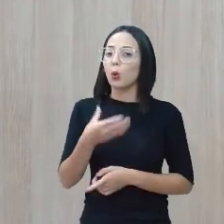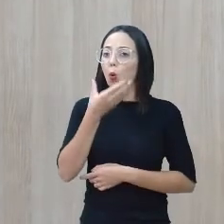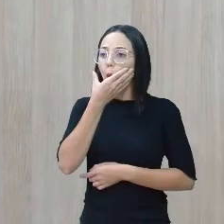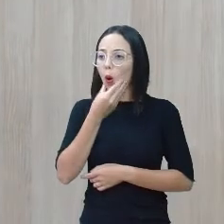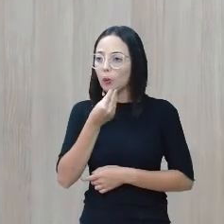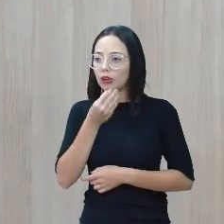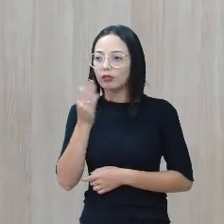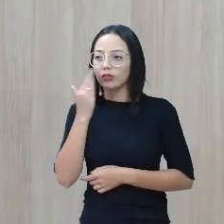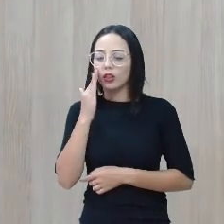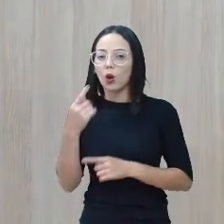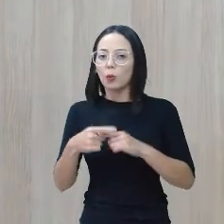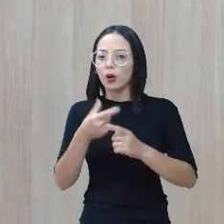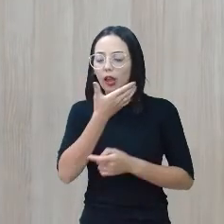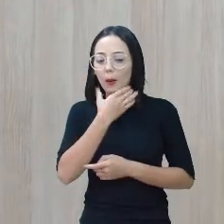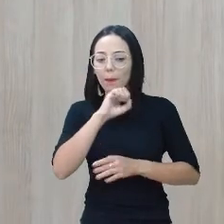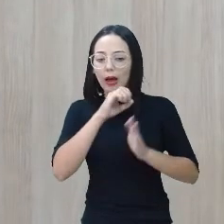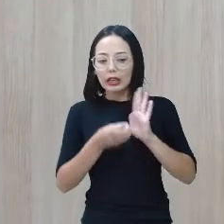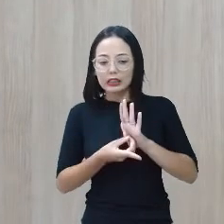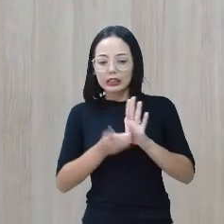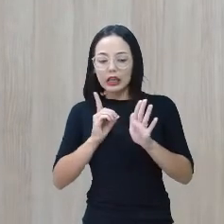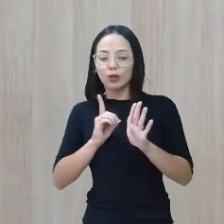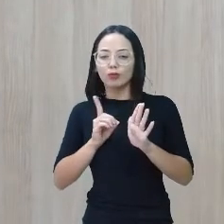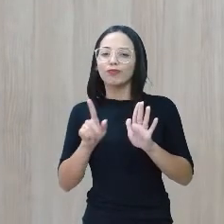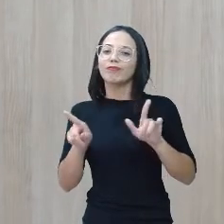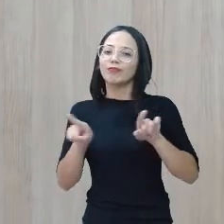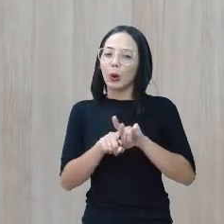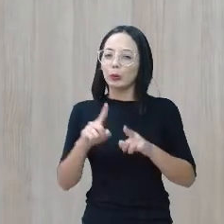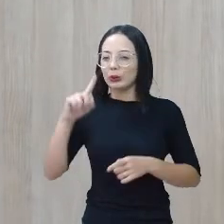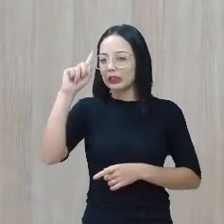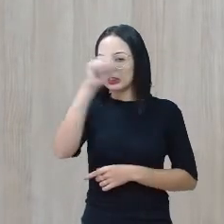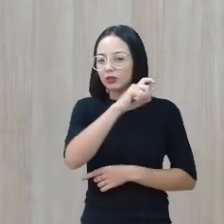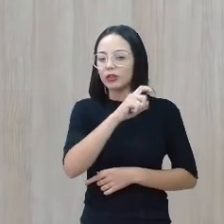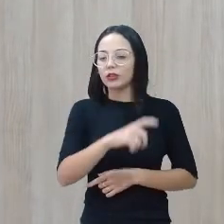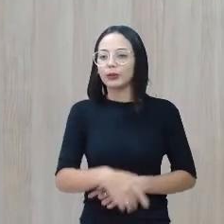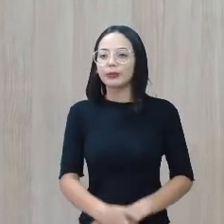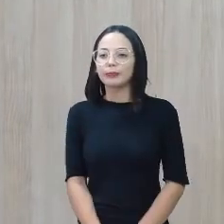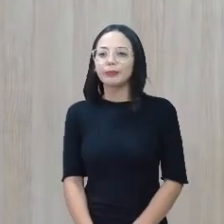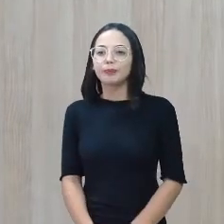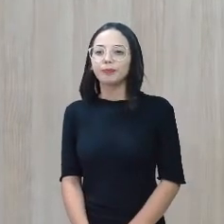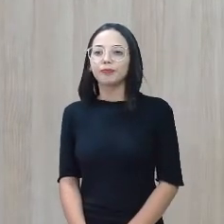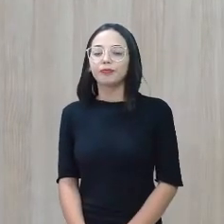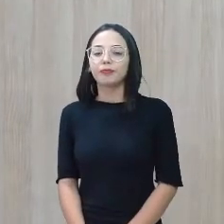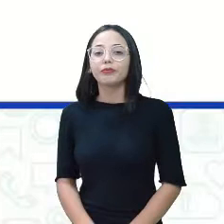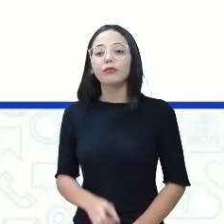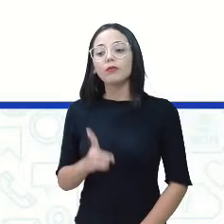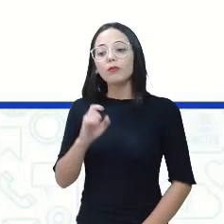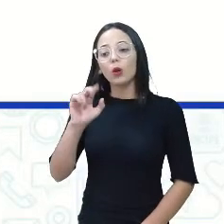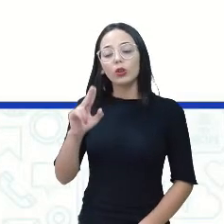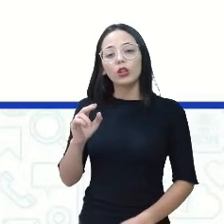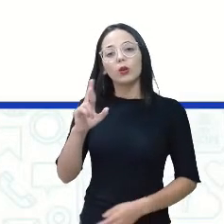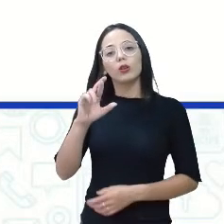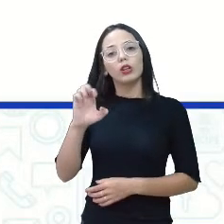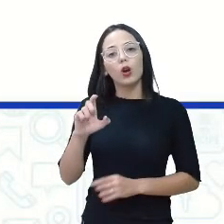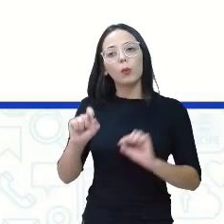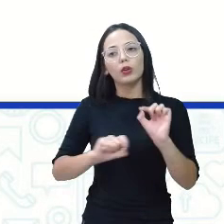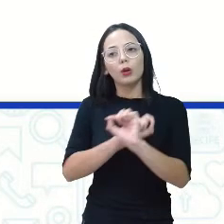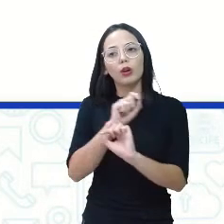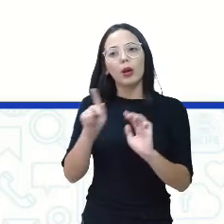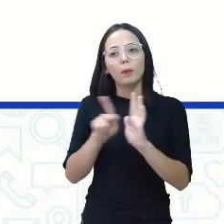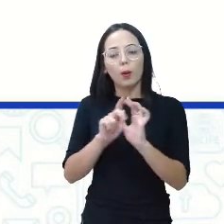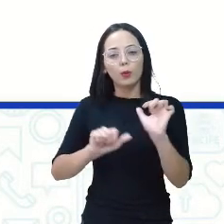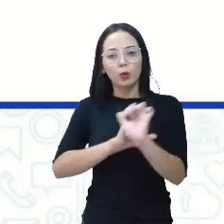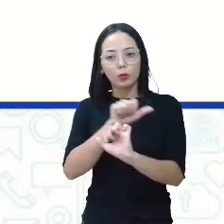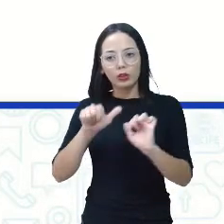também, ser pai precocemente também é muito difícil. O DIU de cobre, ele causa mudanças